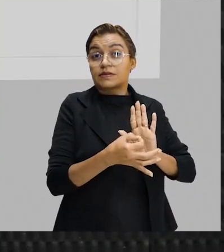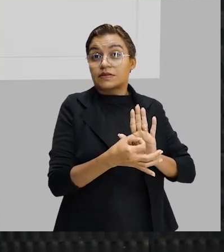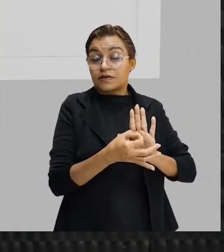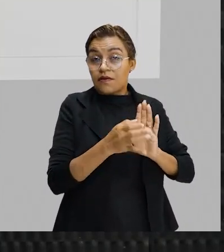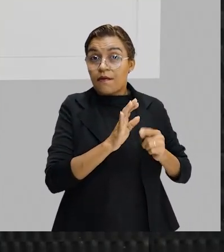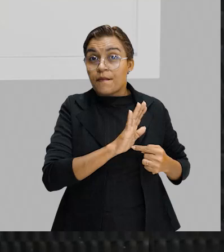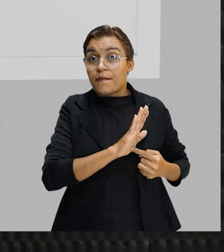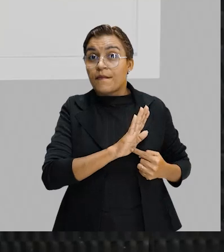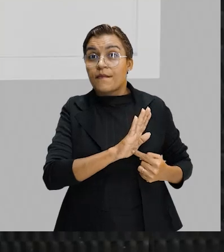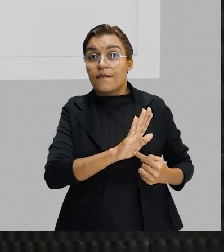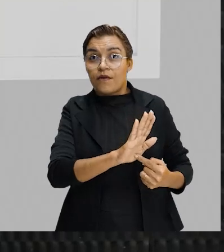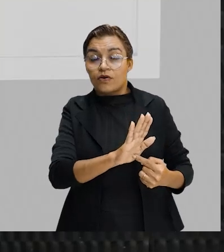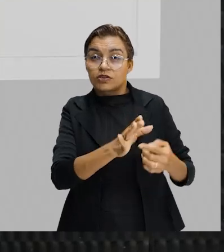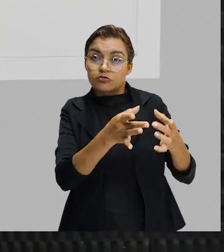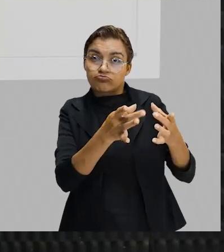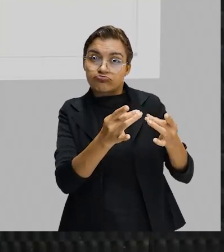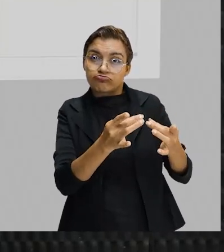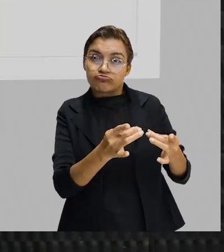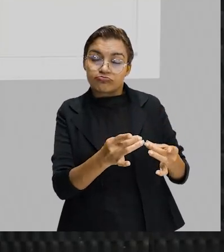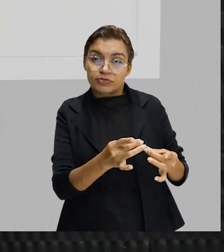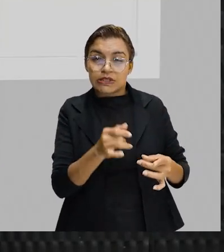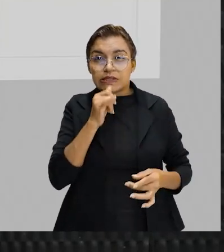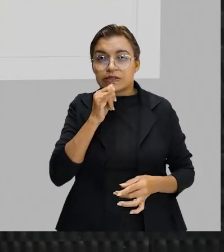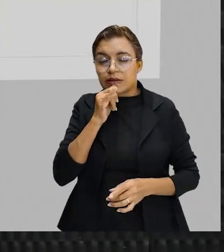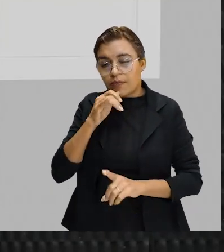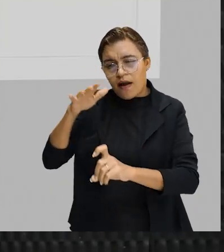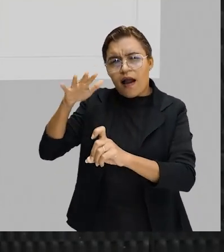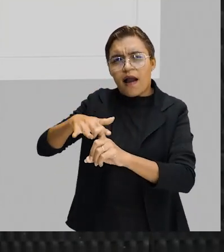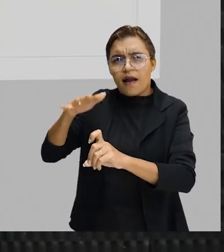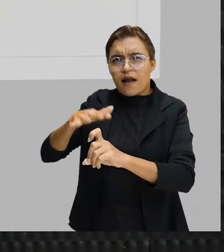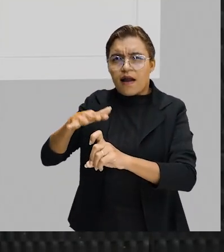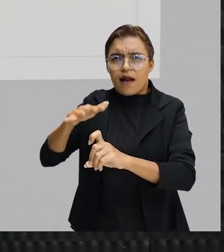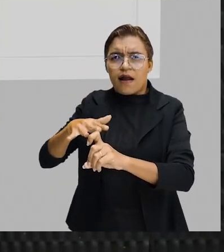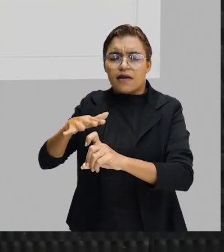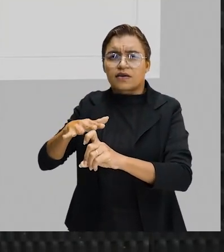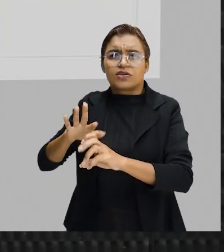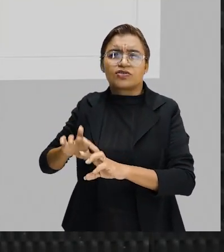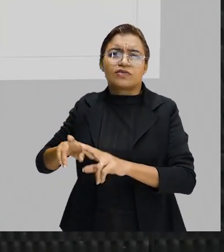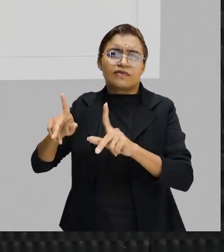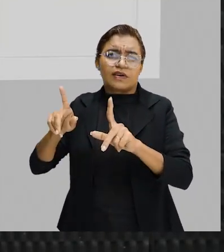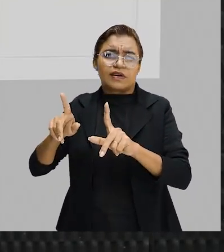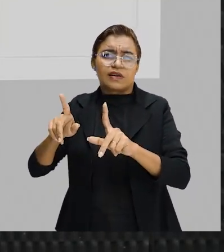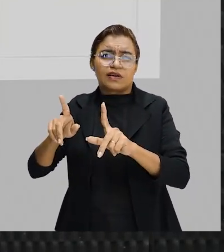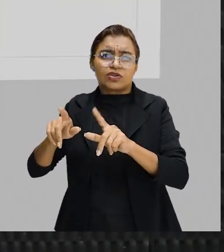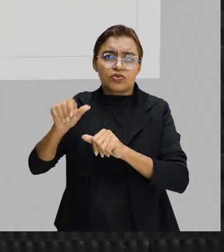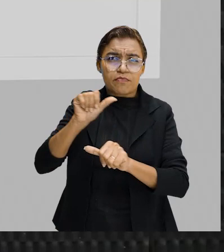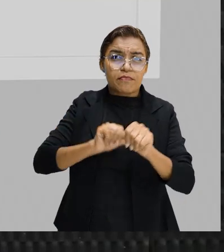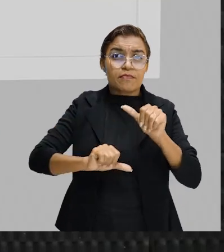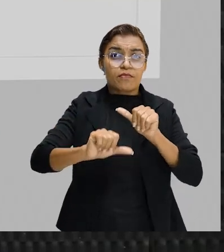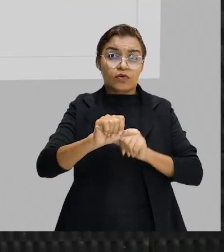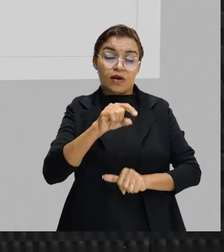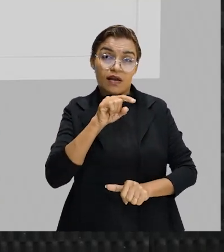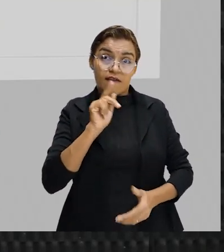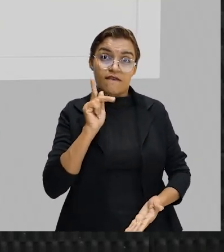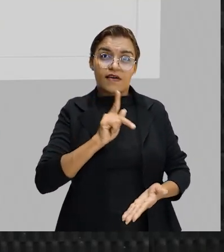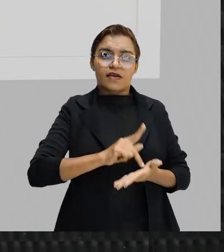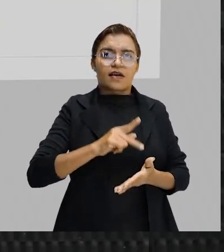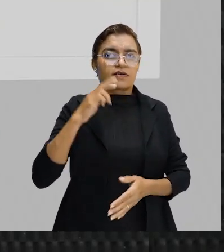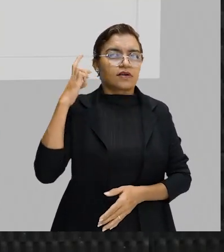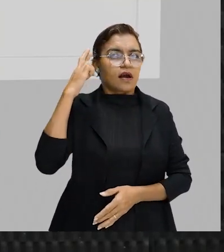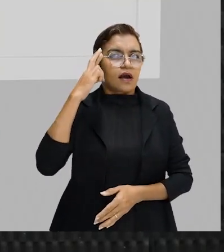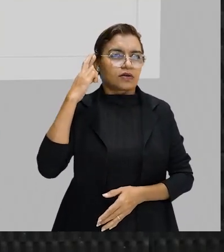exposição, uma descrição fantasiosa, imaginativa, ingênua por uma muito mais racional, embutida